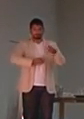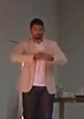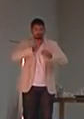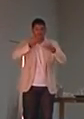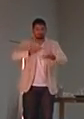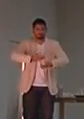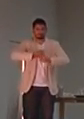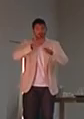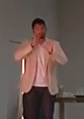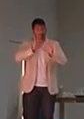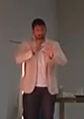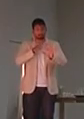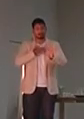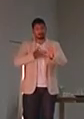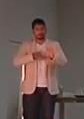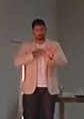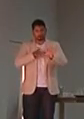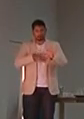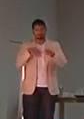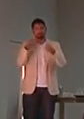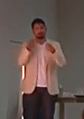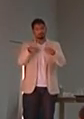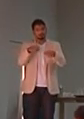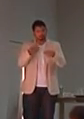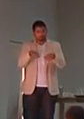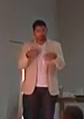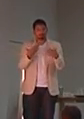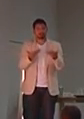pode ser feita, mas de modo